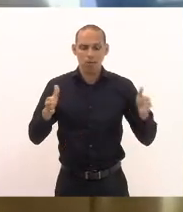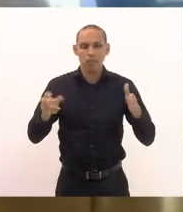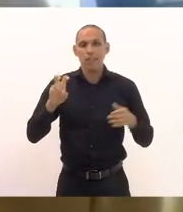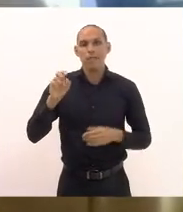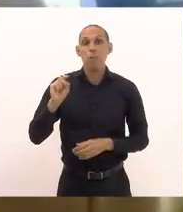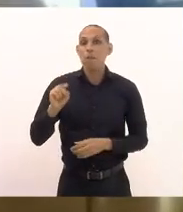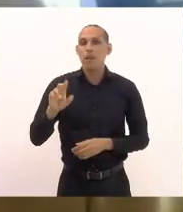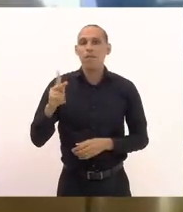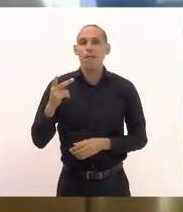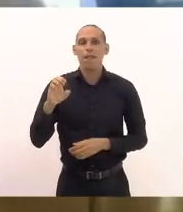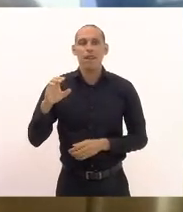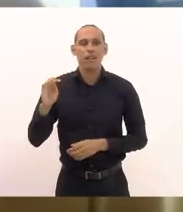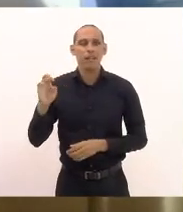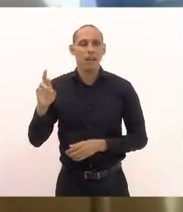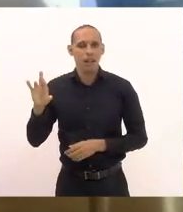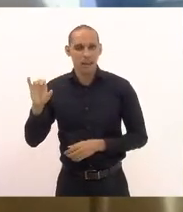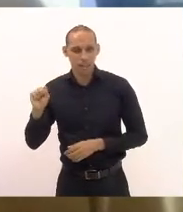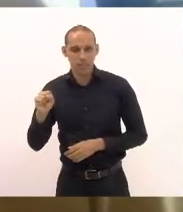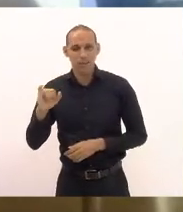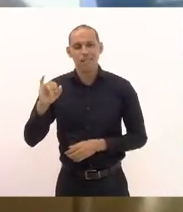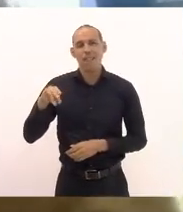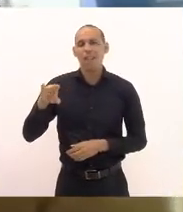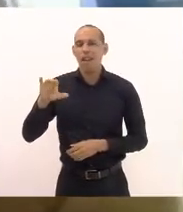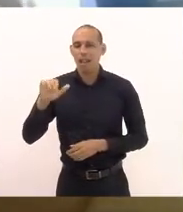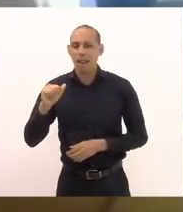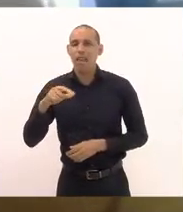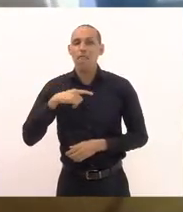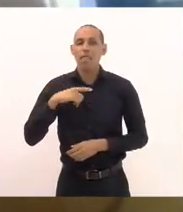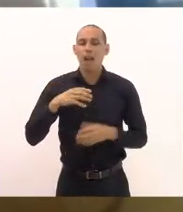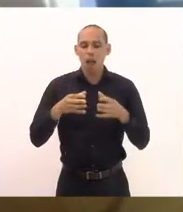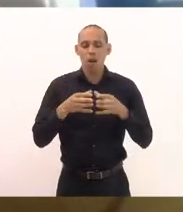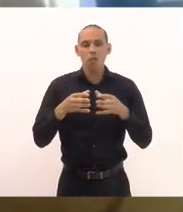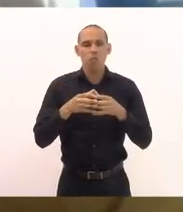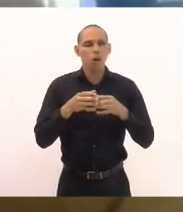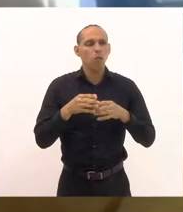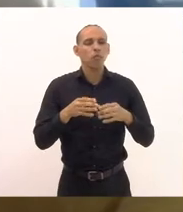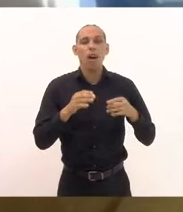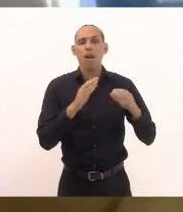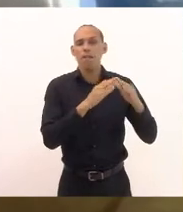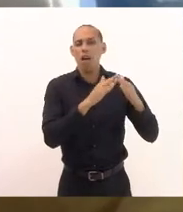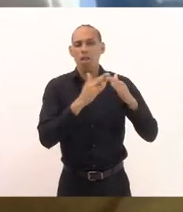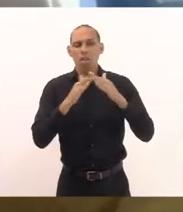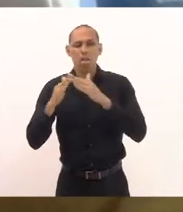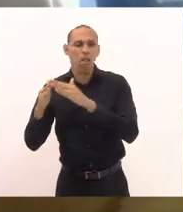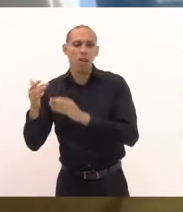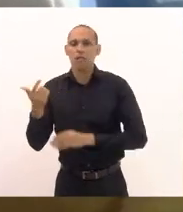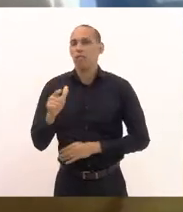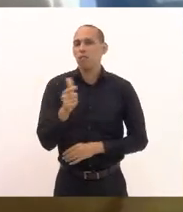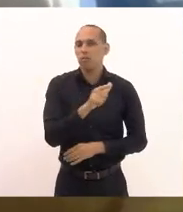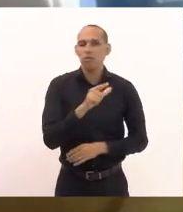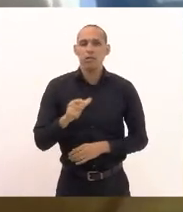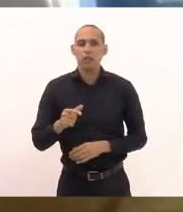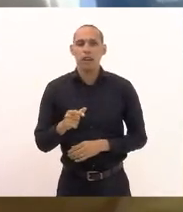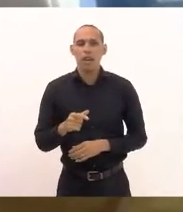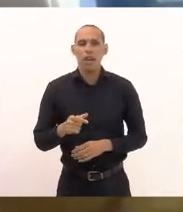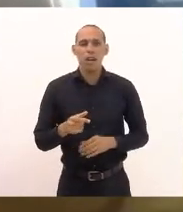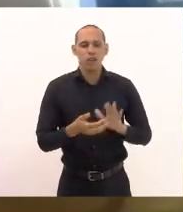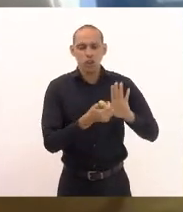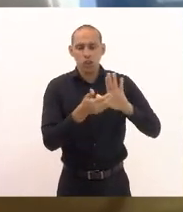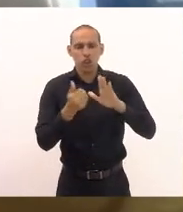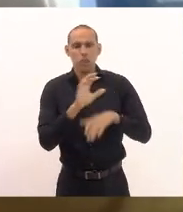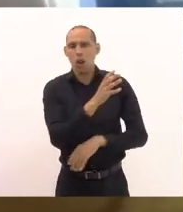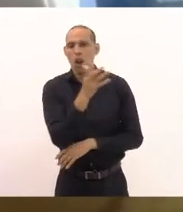tem um conselho. Nesta área não houve favelização, não houve desmatamento e